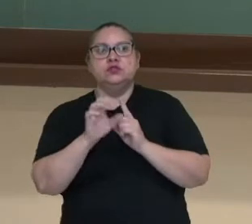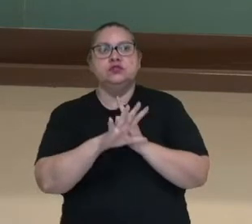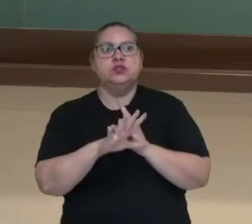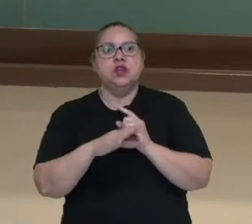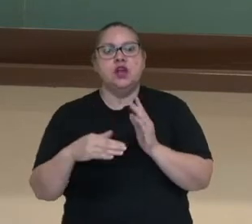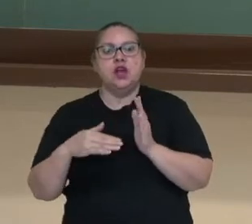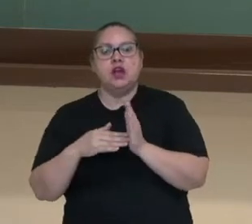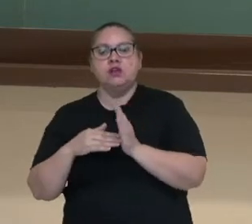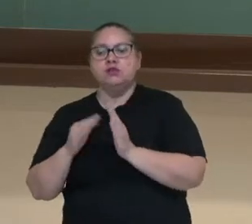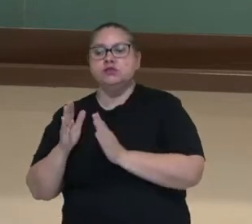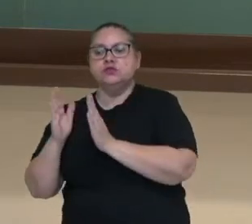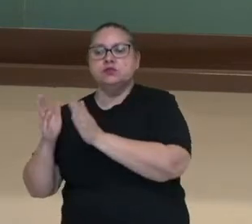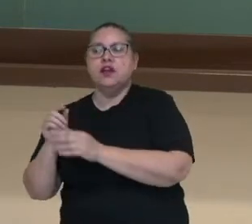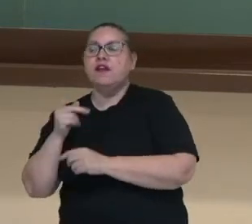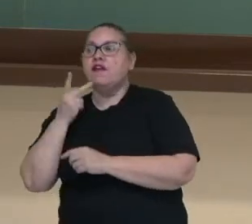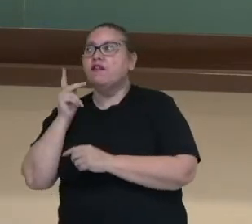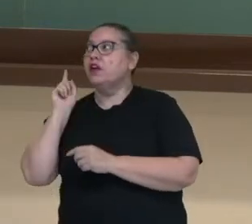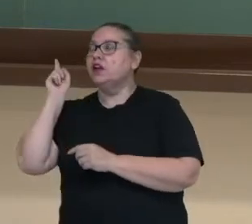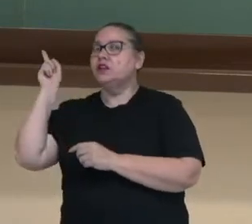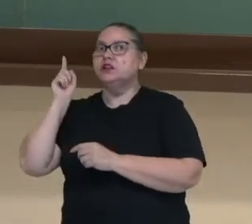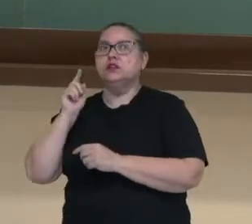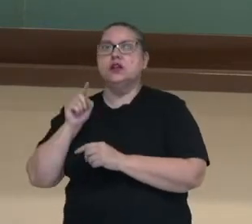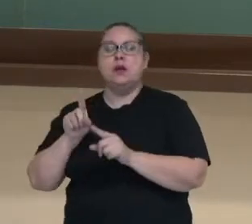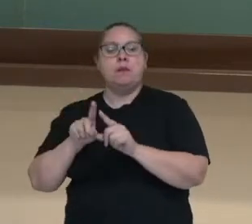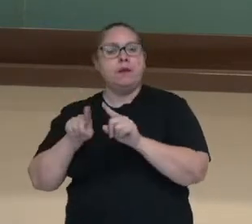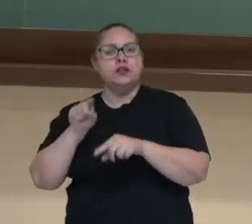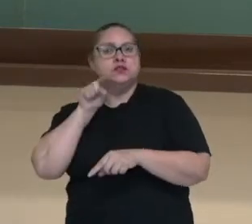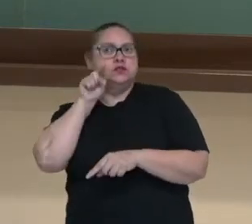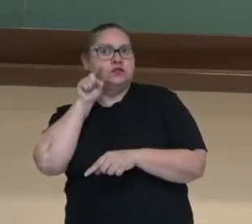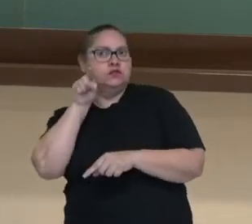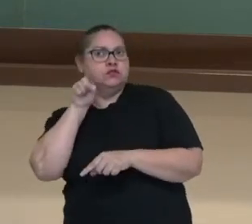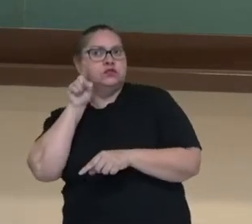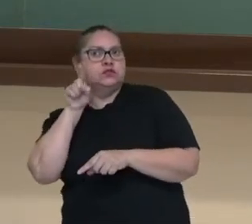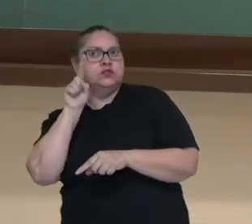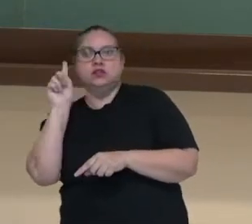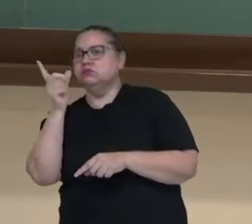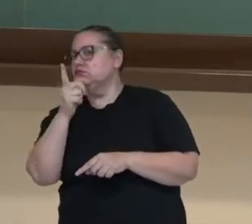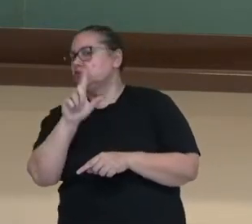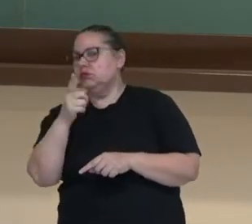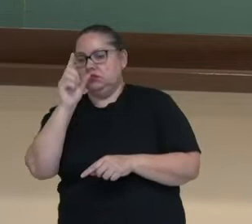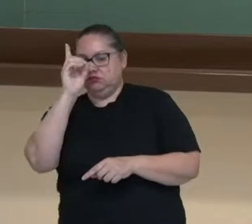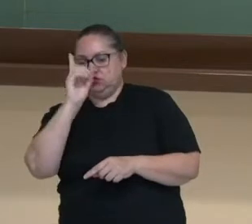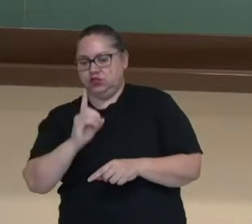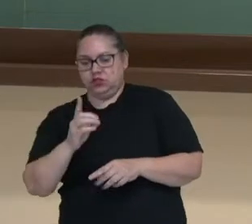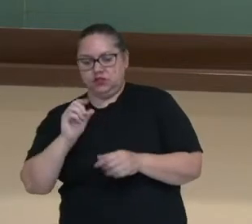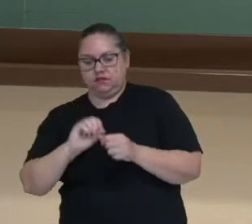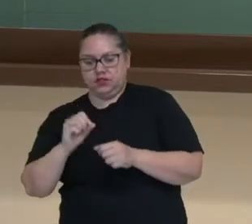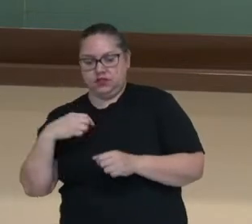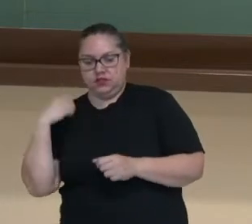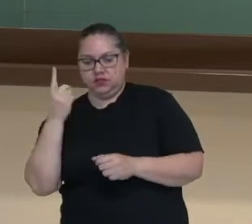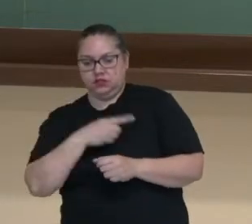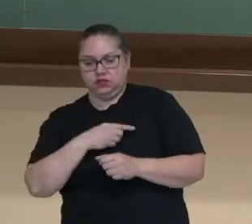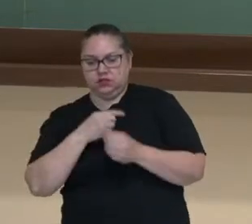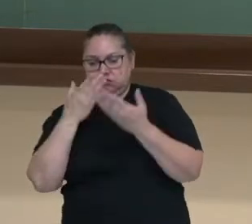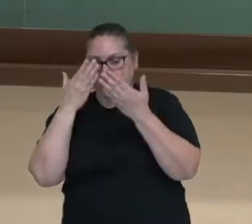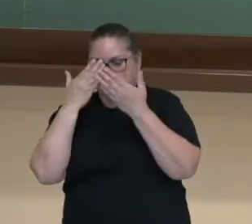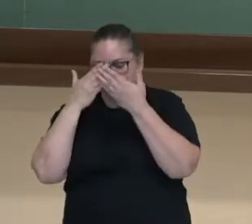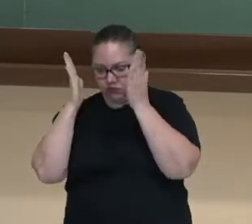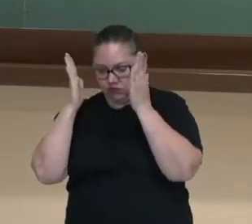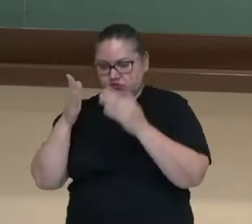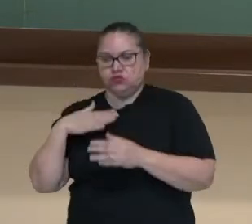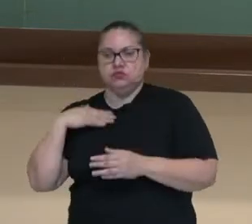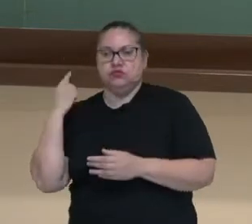última fala, mas você não tem o direito de fazer a gente desistir dos nossos